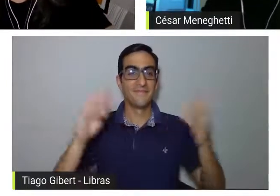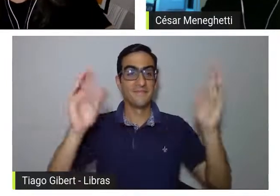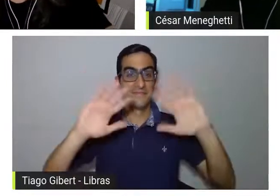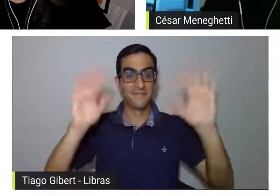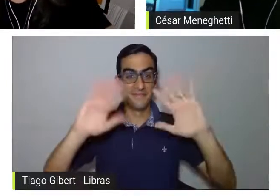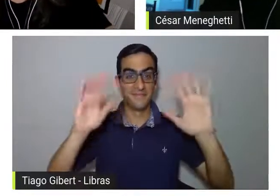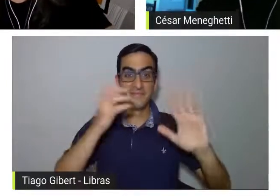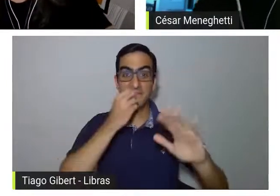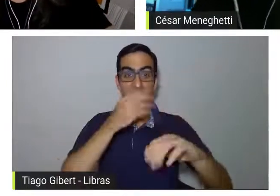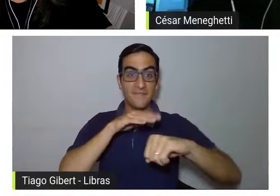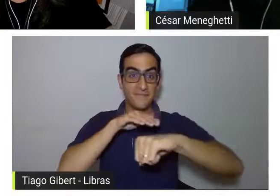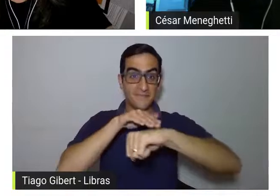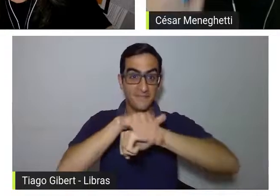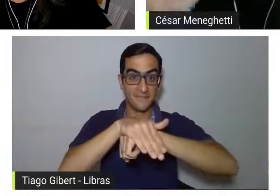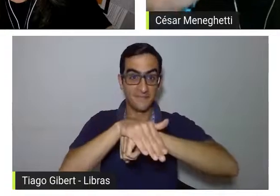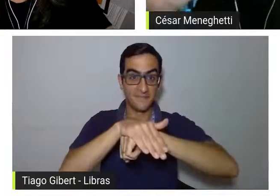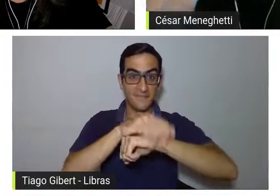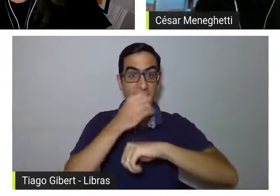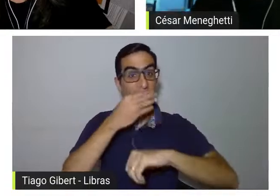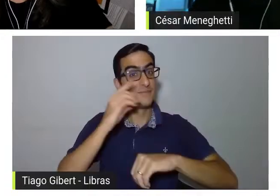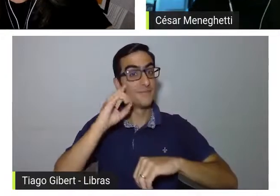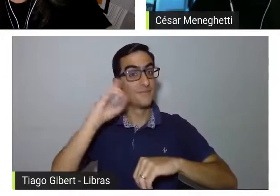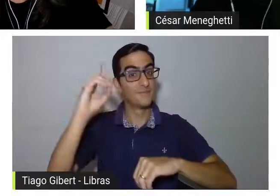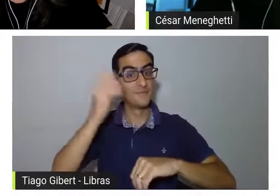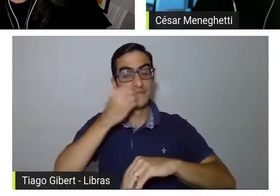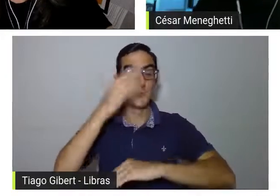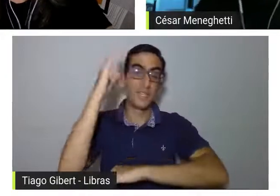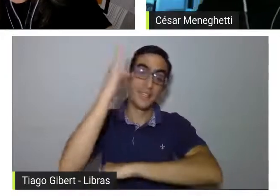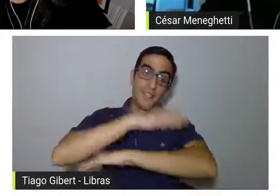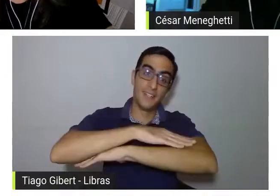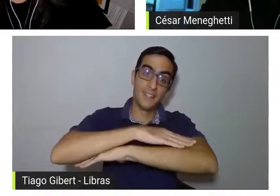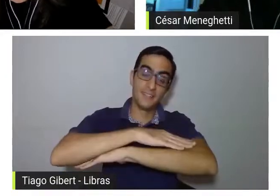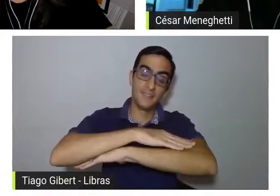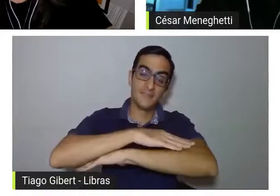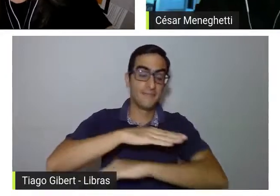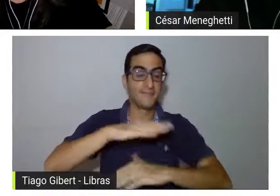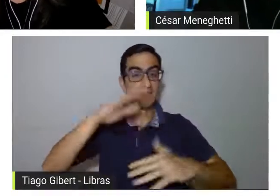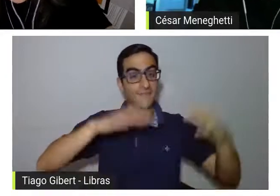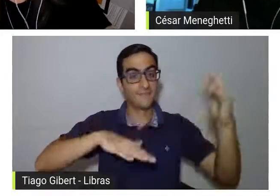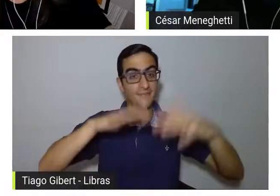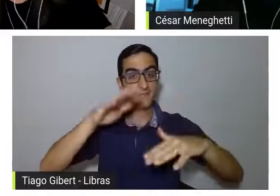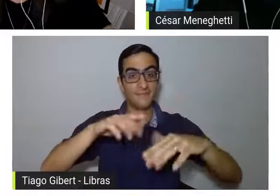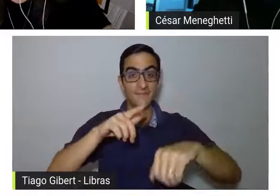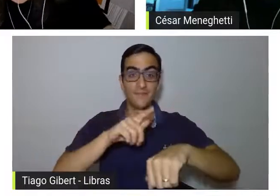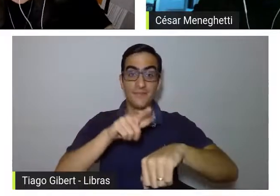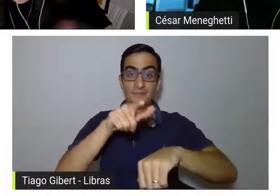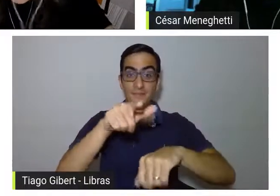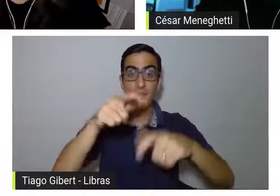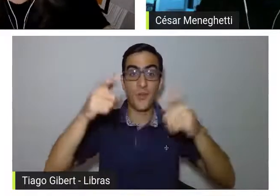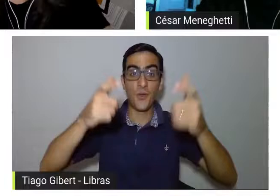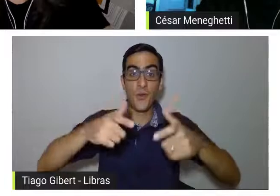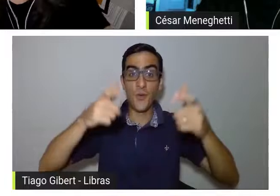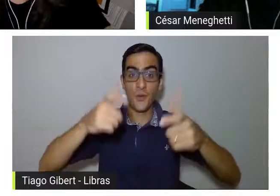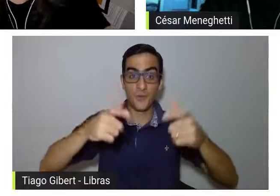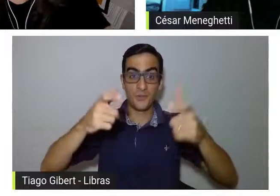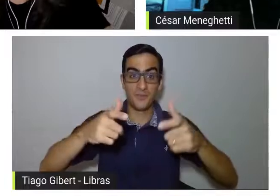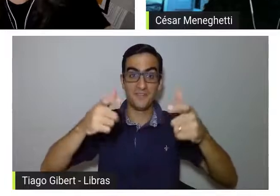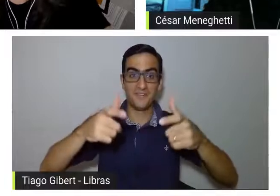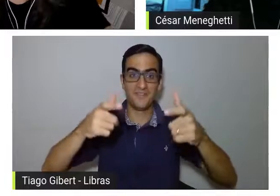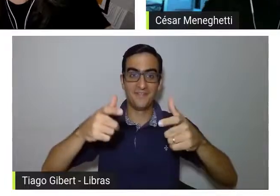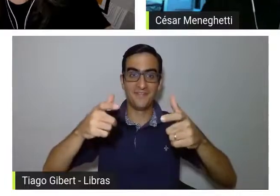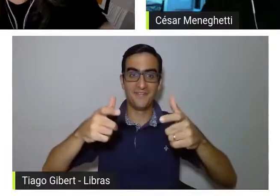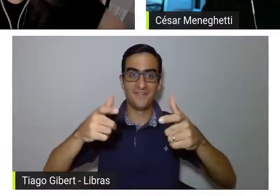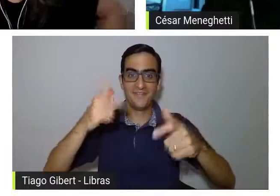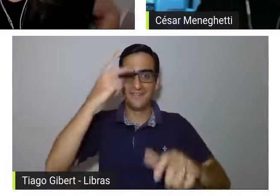Olá, boa noite, bom dia, boa tarde, para onde quer que estejam